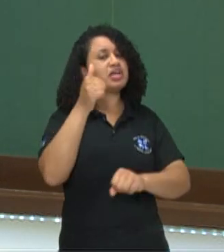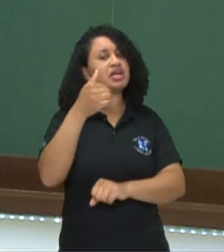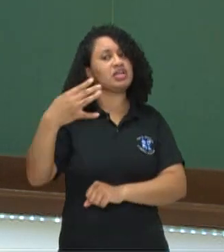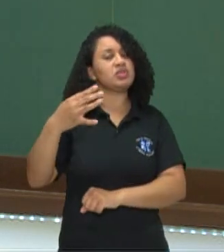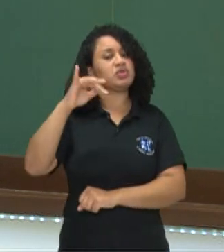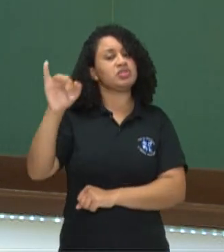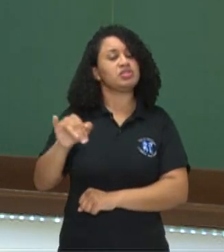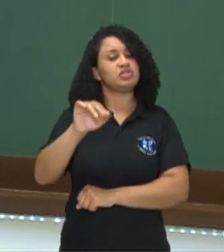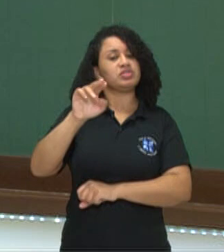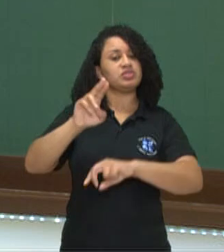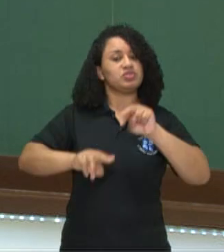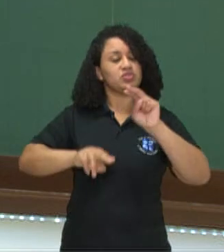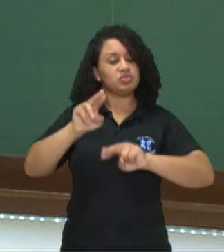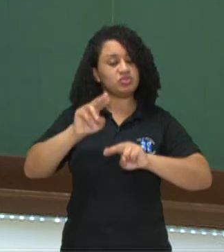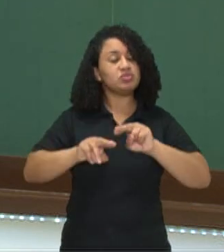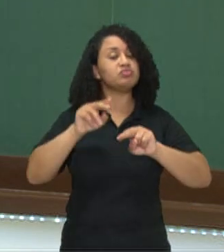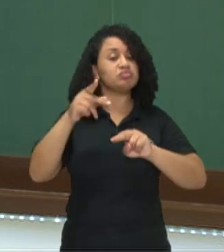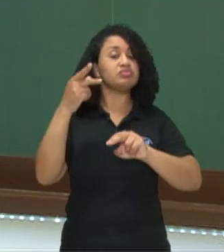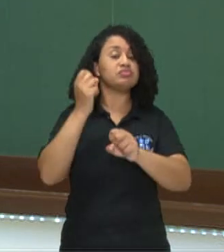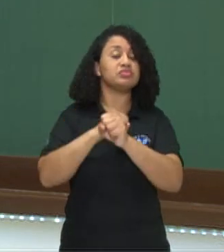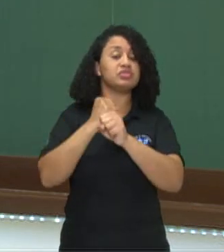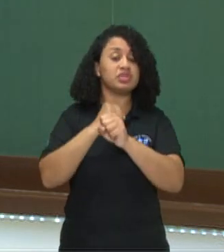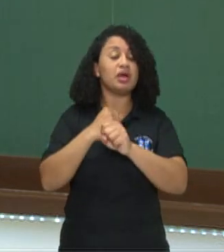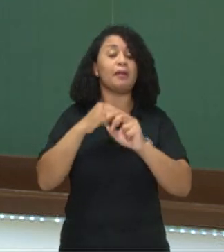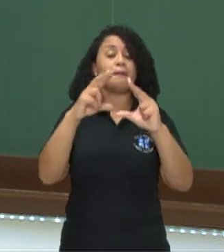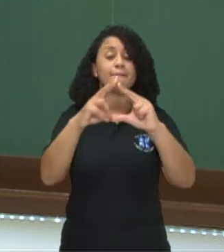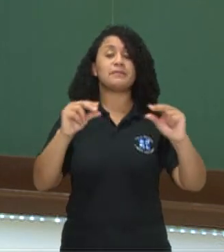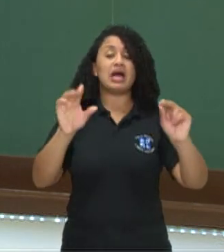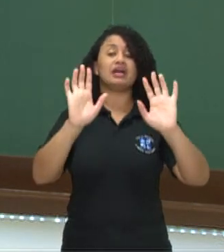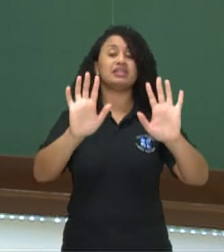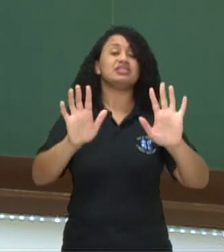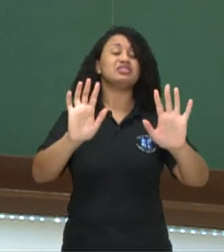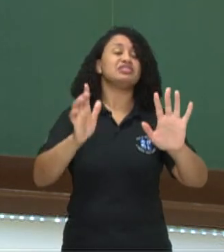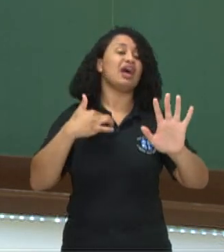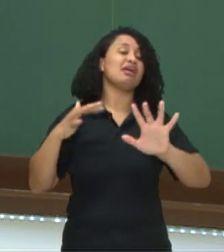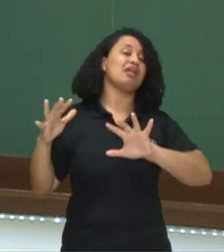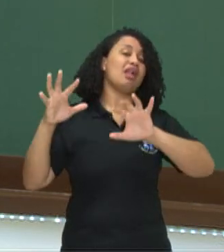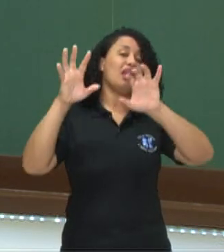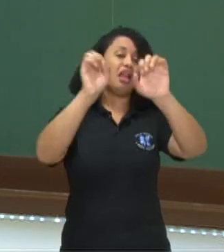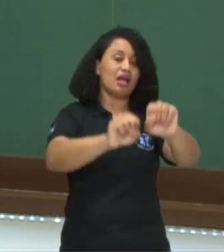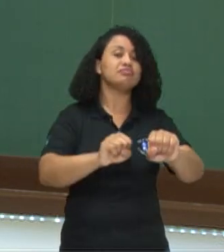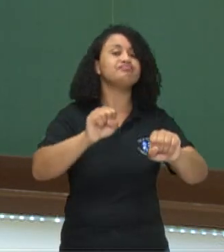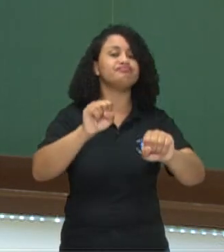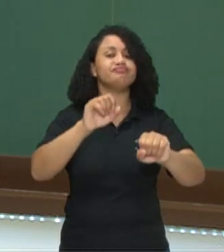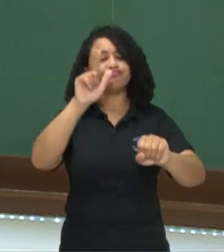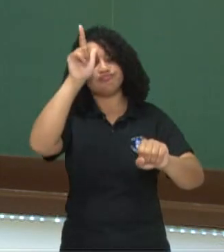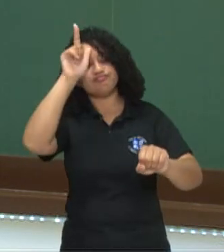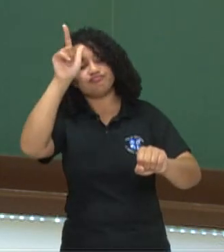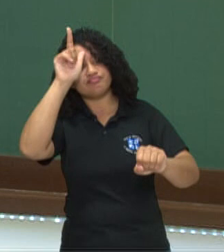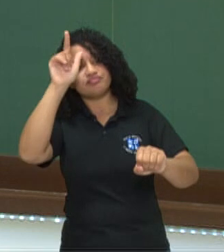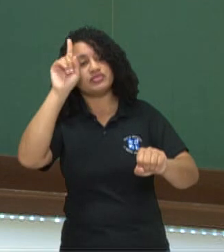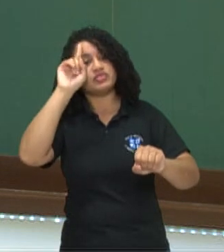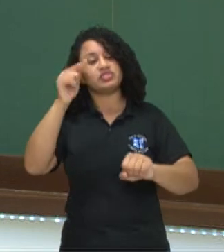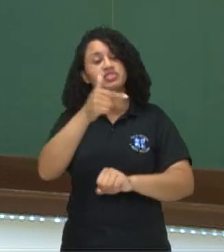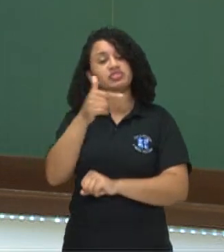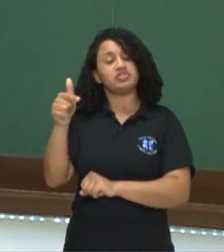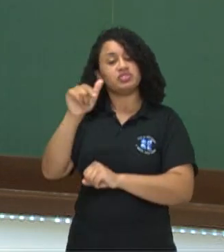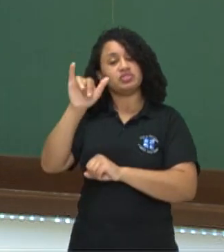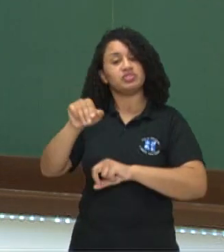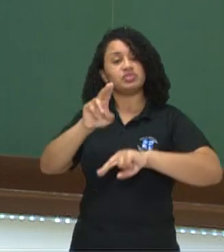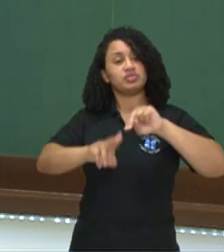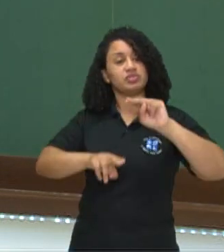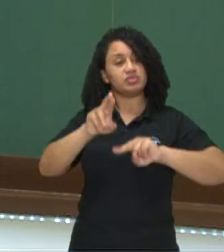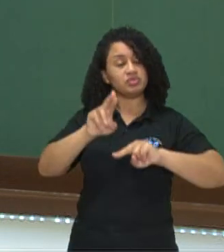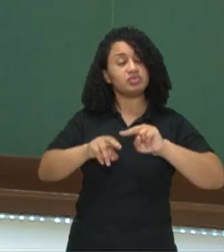de junho de 1940, Paris já havia sido tomada pela Alemanha, e no dia 22 de junho